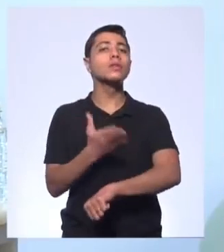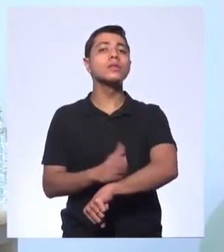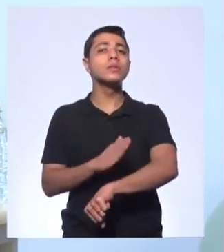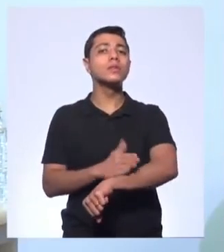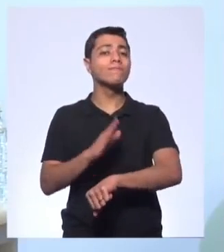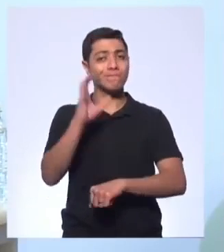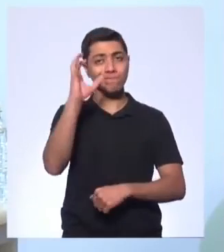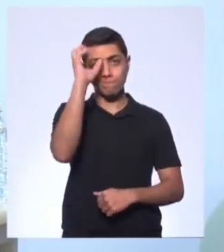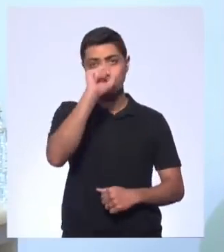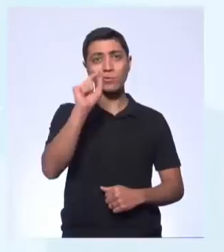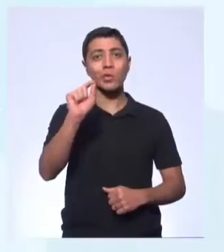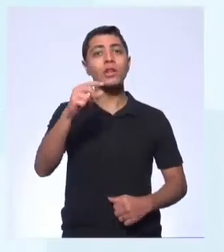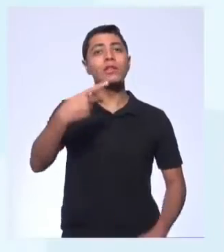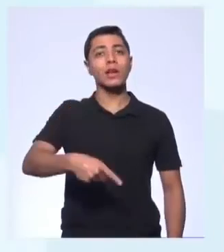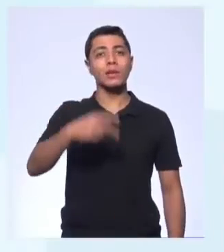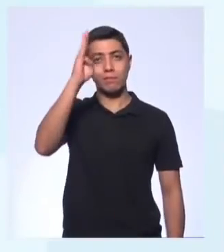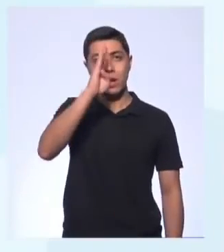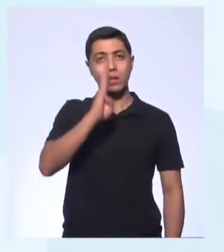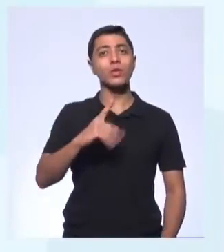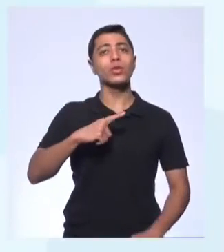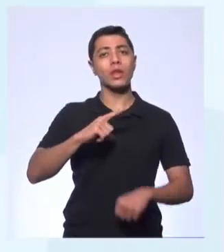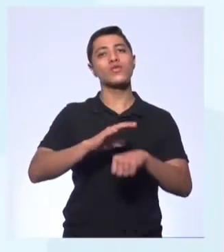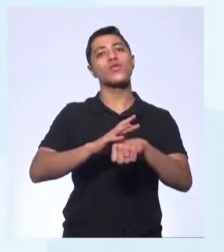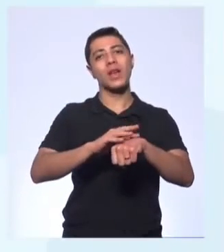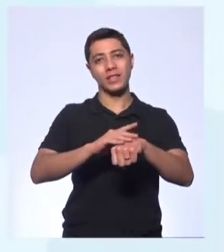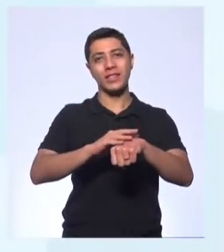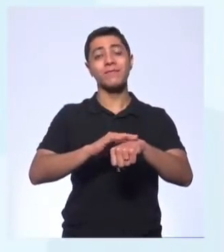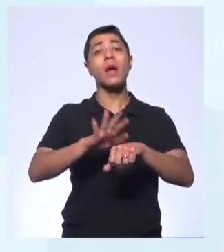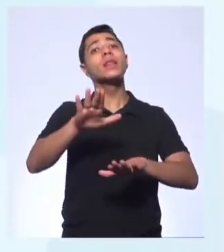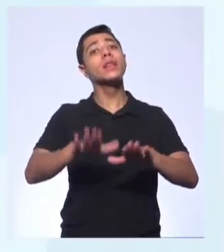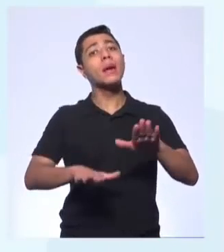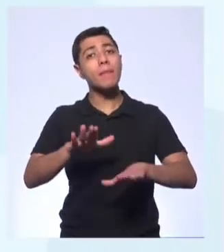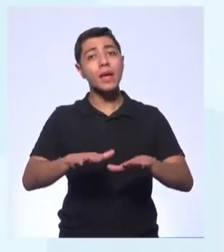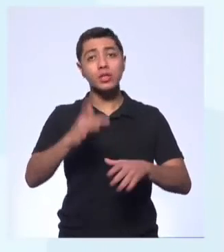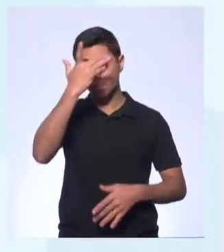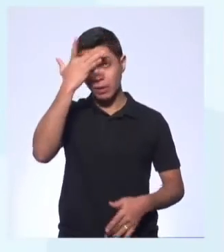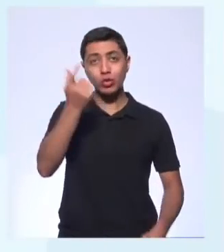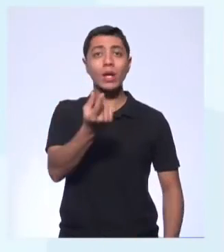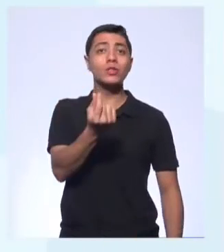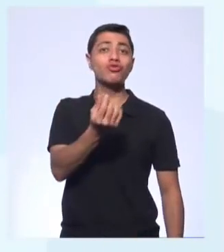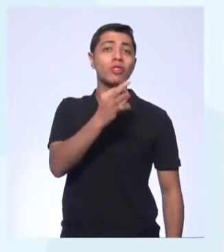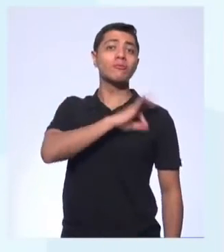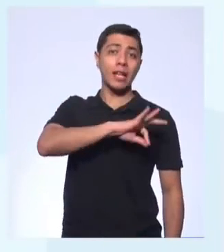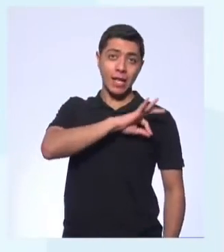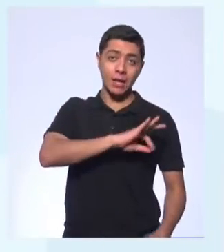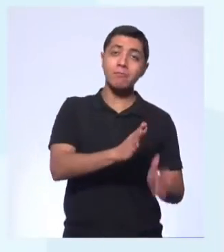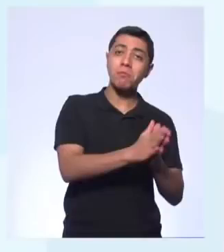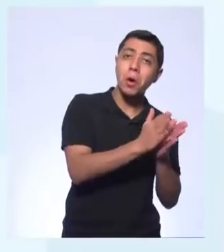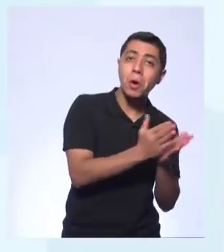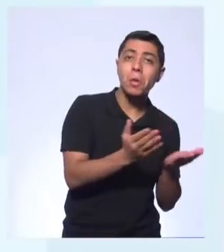gente tem no Brasil, de acordo com a renda, com o sexo e idade. Doenças